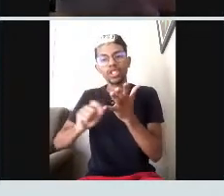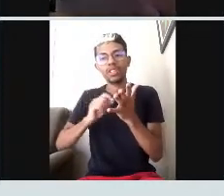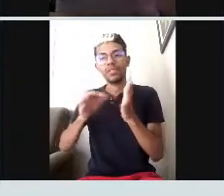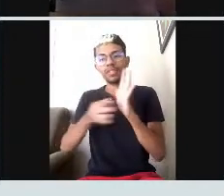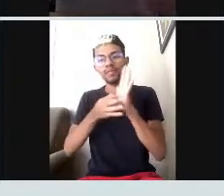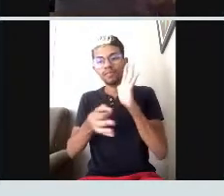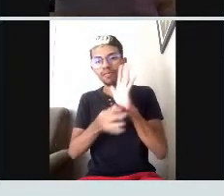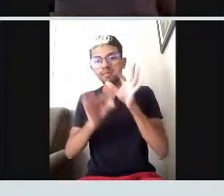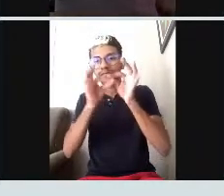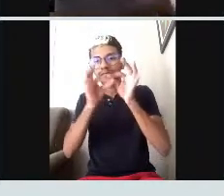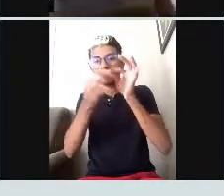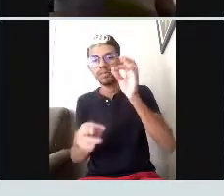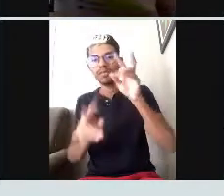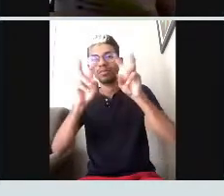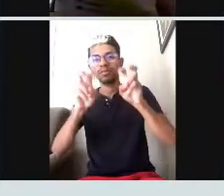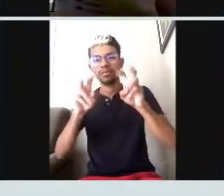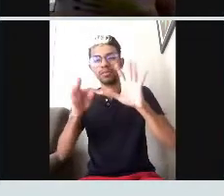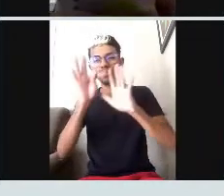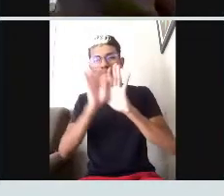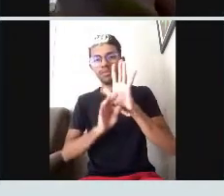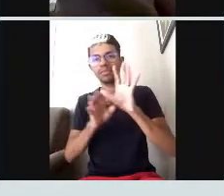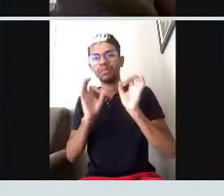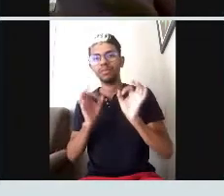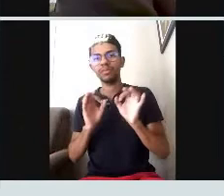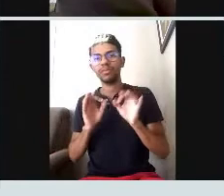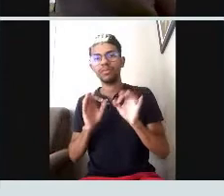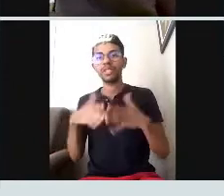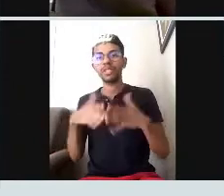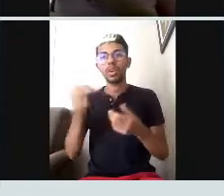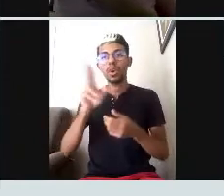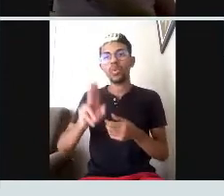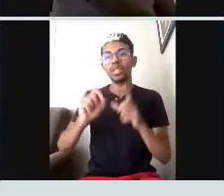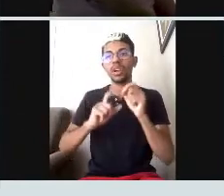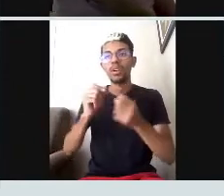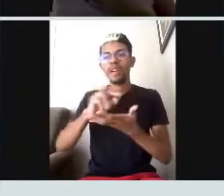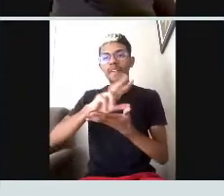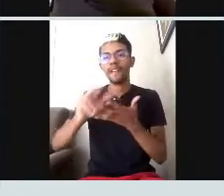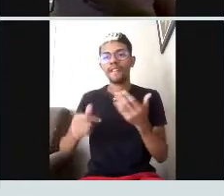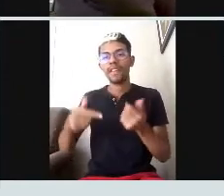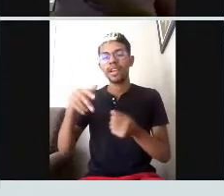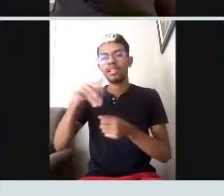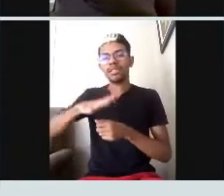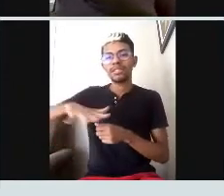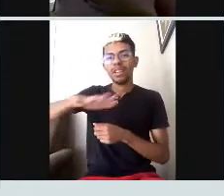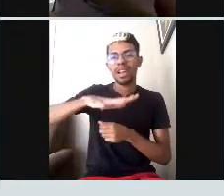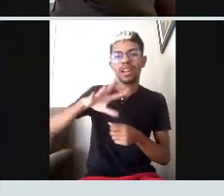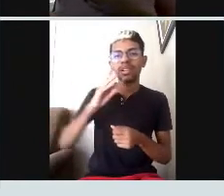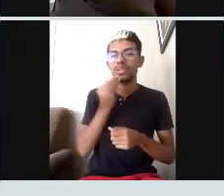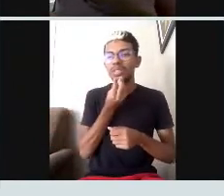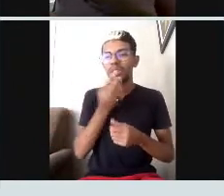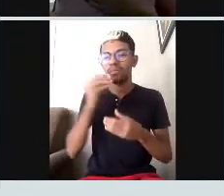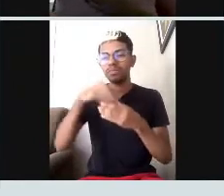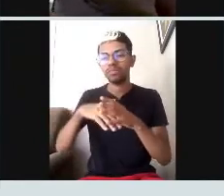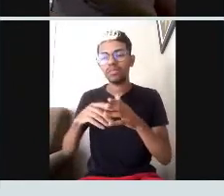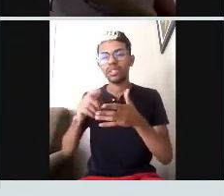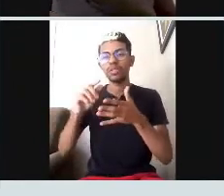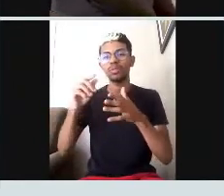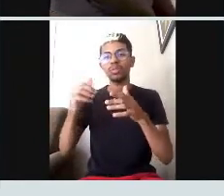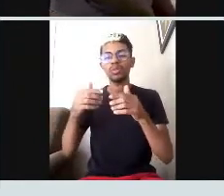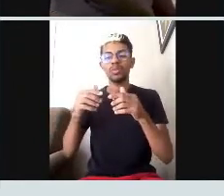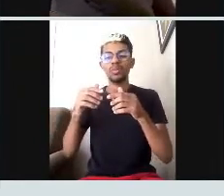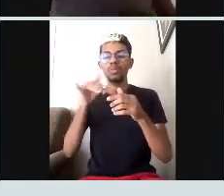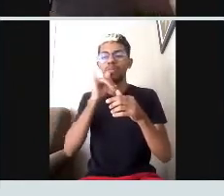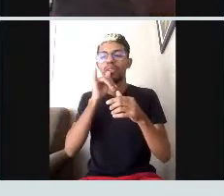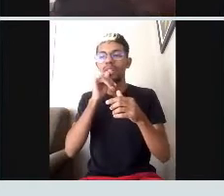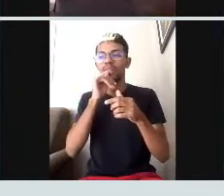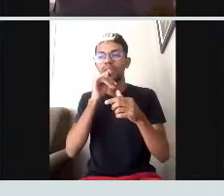Aqui, novamente, utilizar várias áreas de conhecimento dentro do limite estrutural do gênero, né? Vocês podem ler